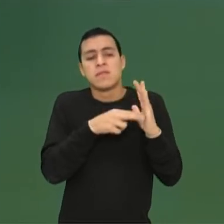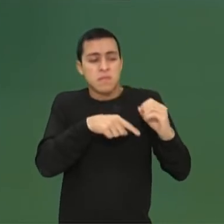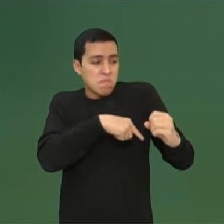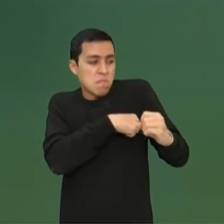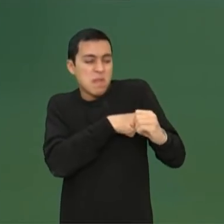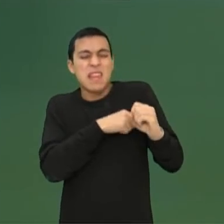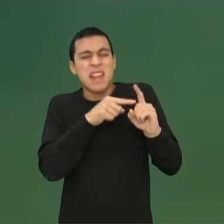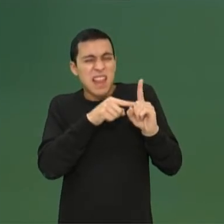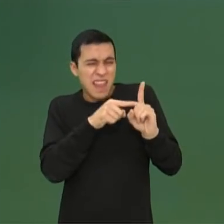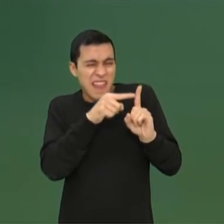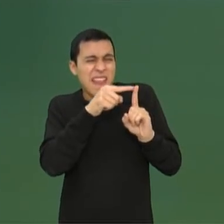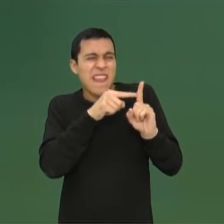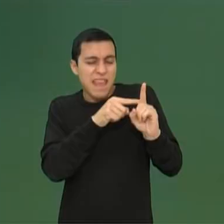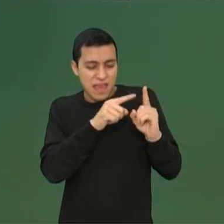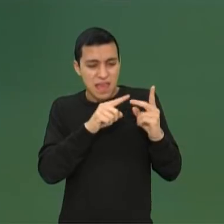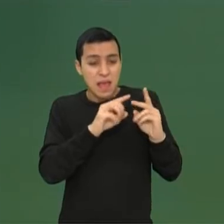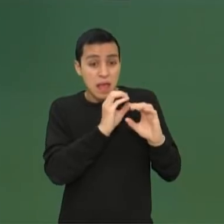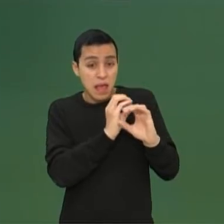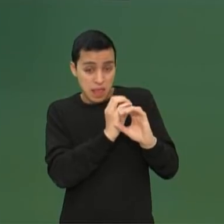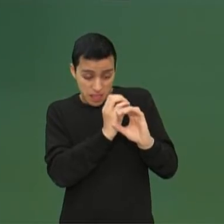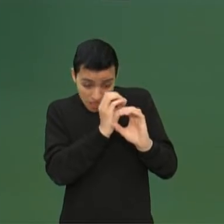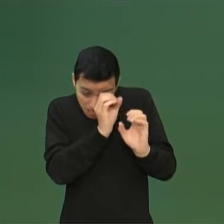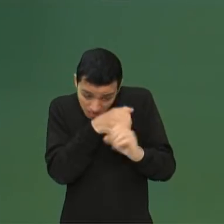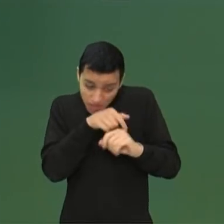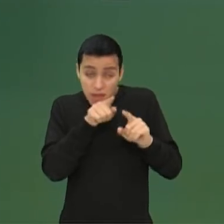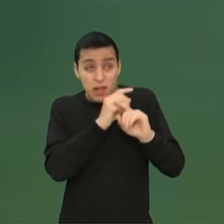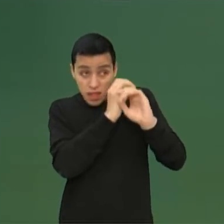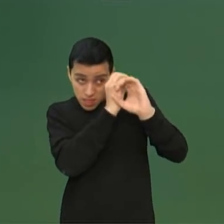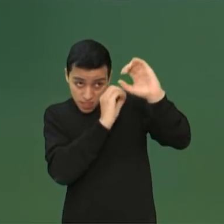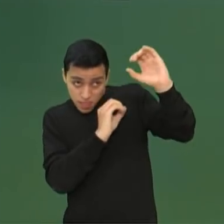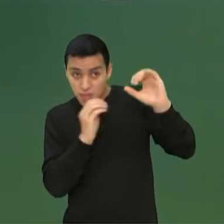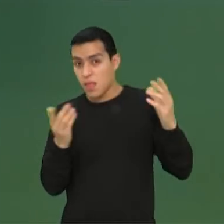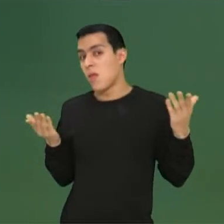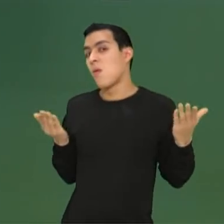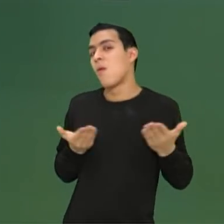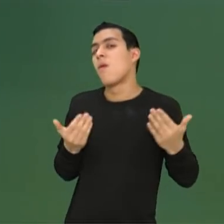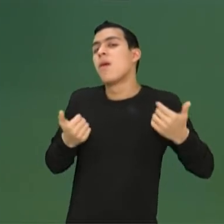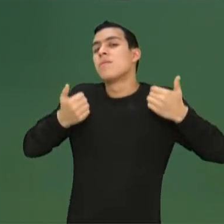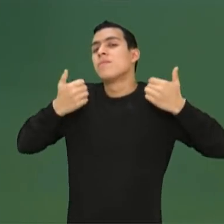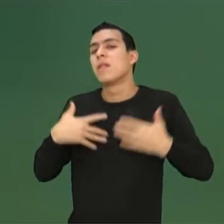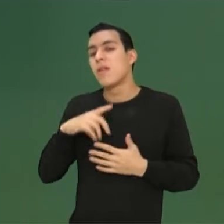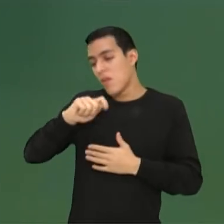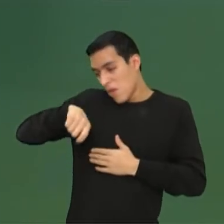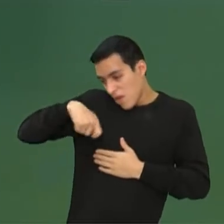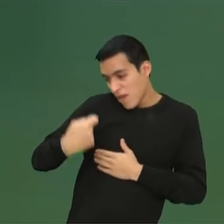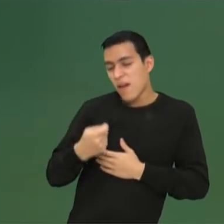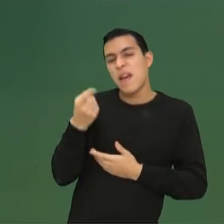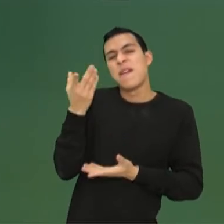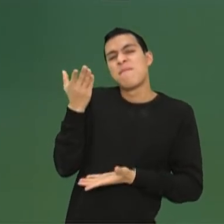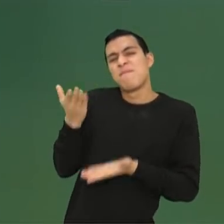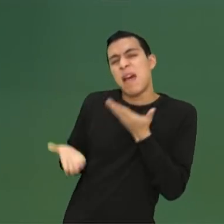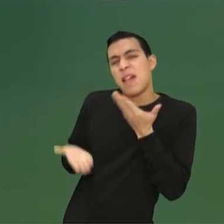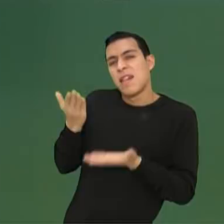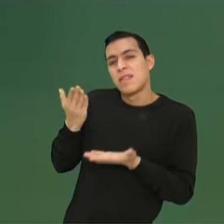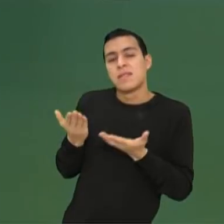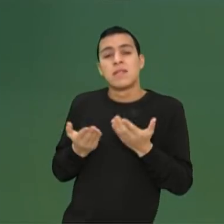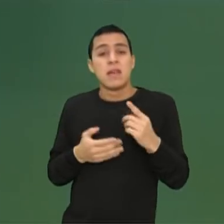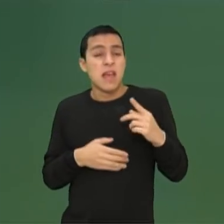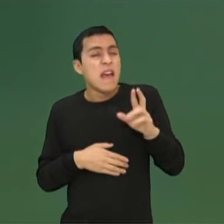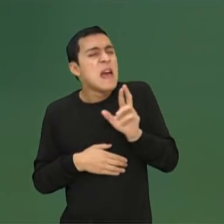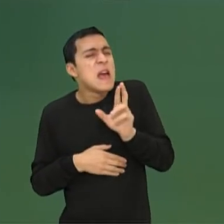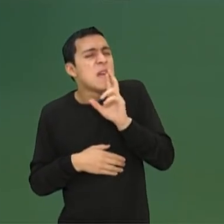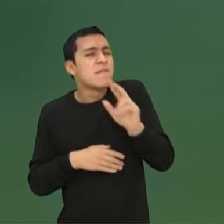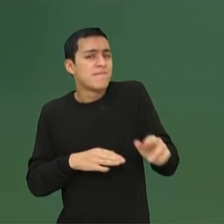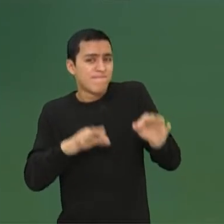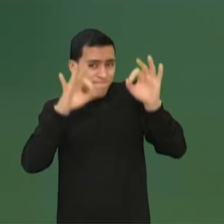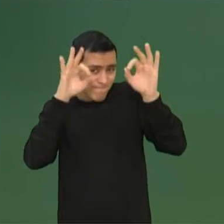termômetro, microscópio e telescópio. Hoje, nós aprendemos sobre a balança. Então, a resposta correta desse